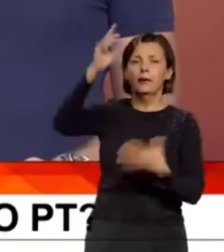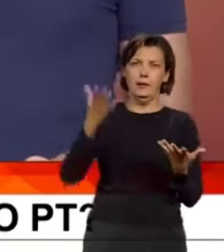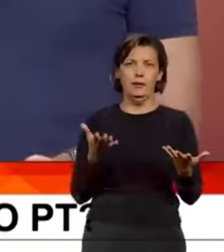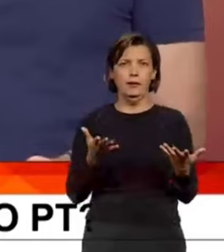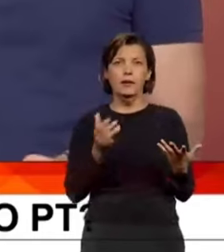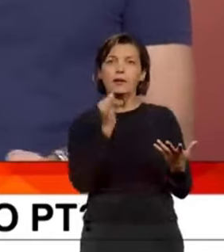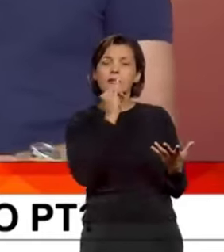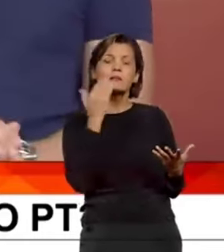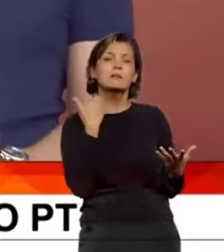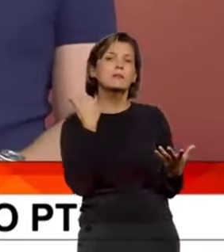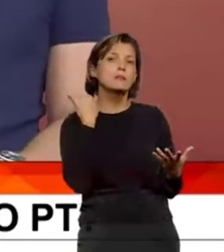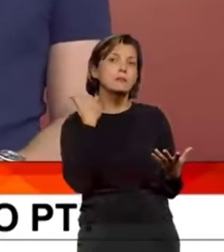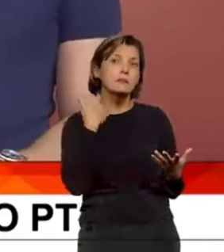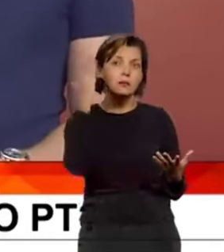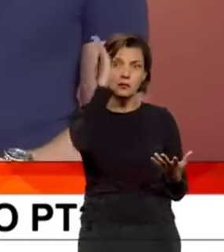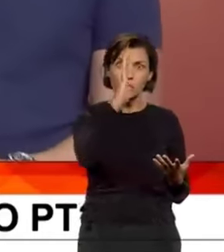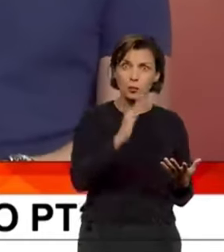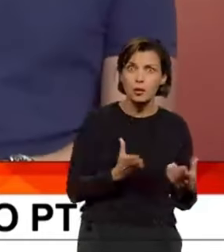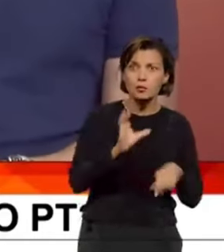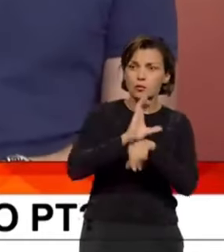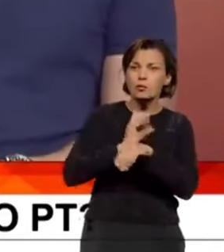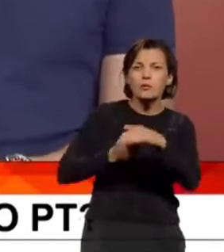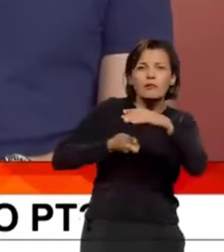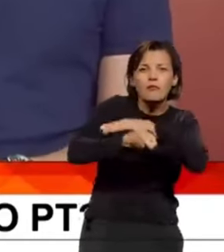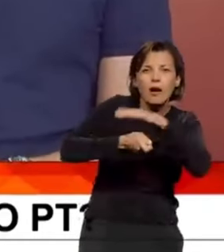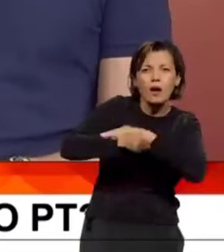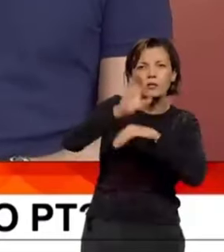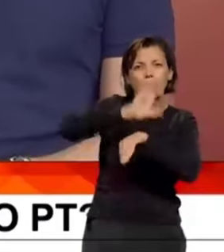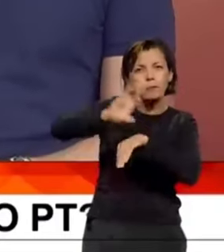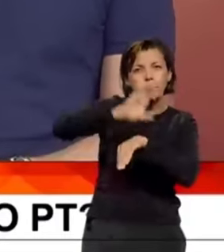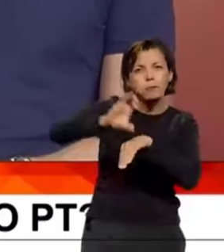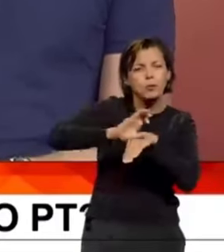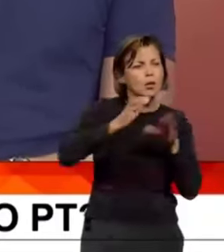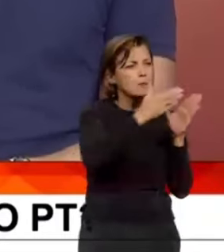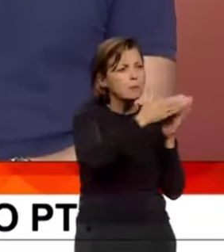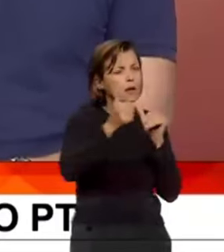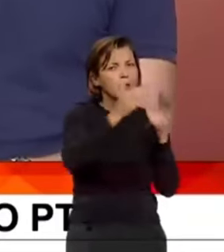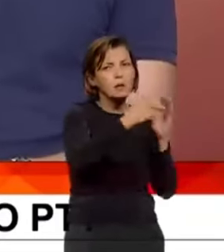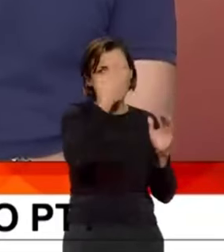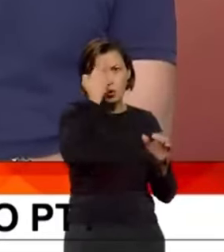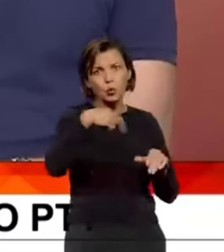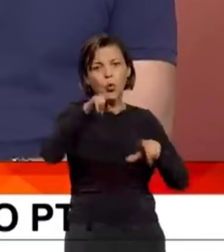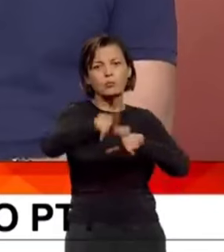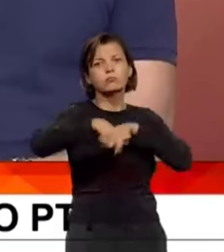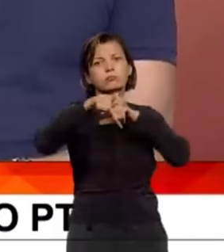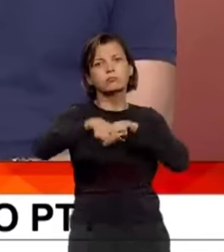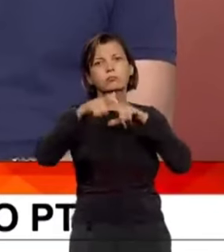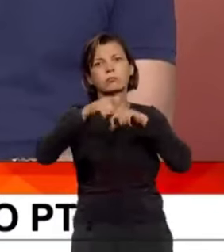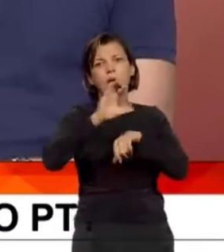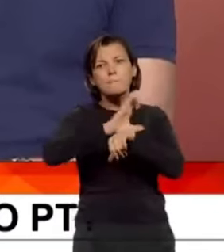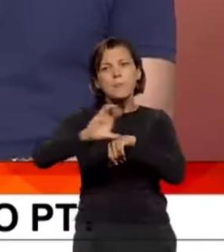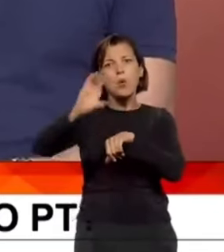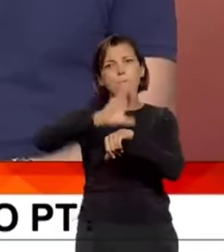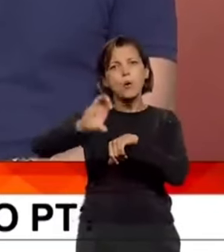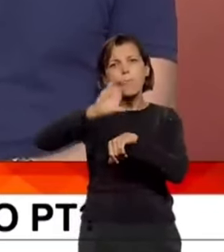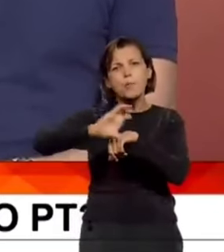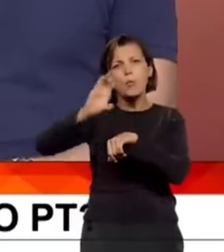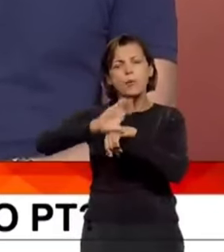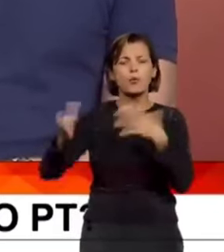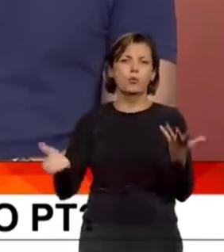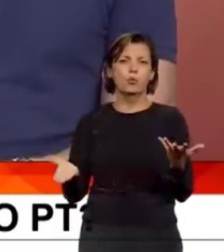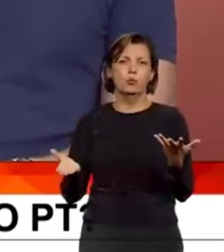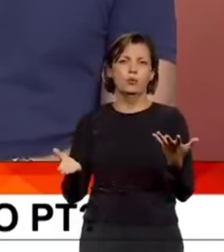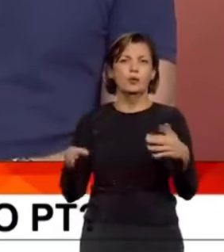Campo quantos fazendeiros quantos do agronegócio estão pegando dinheiro emprestado no Banco do Brasil para